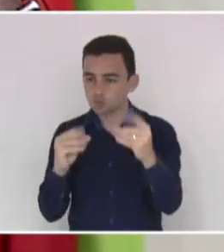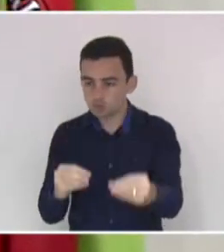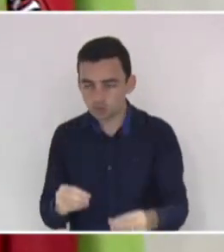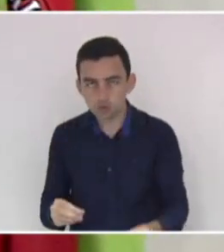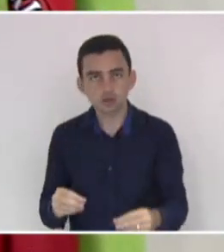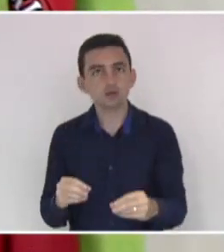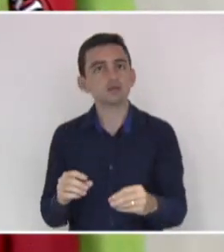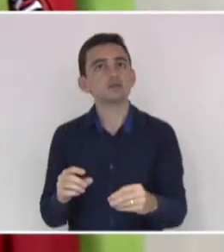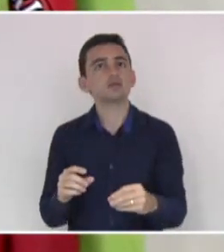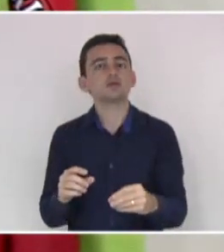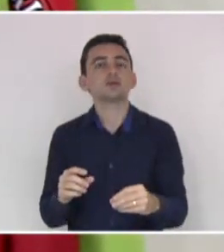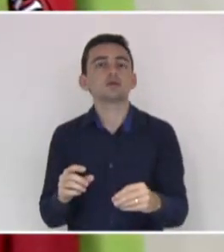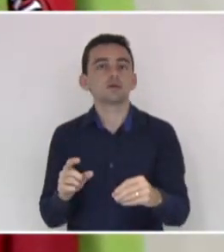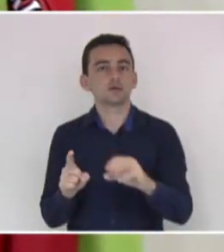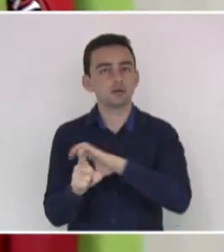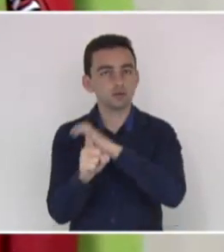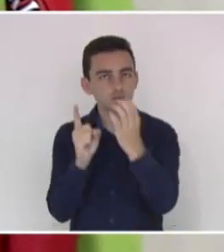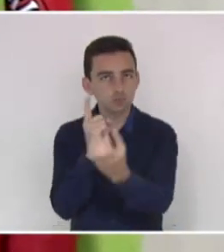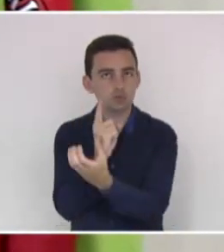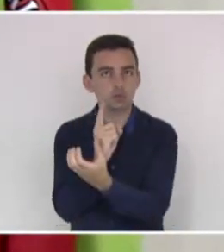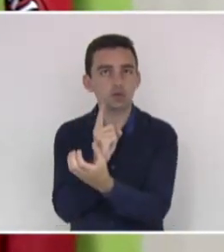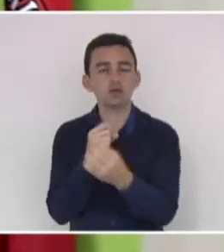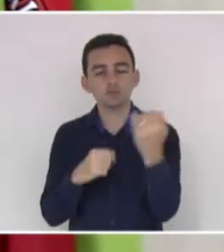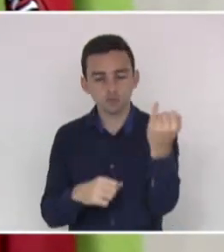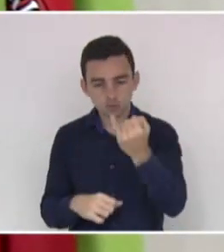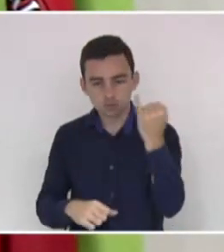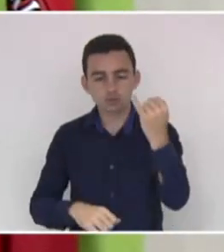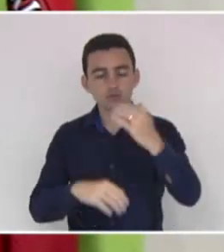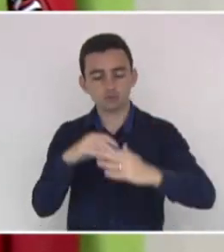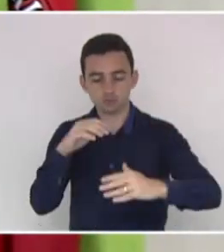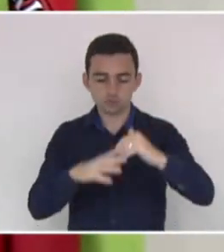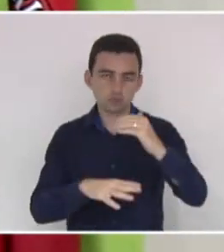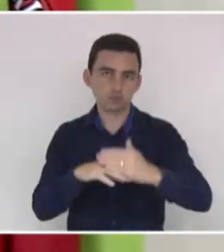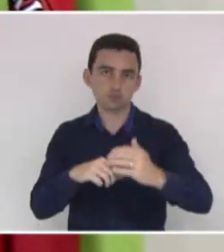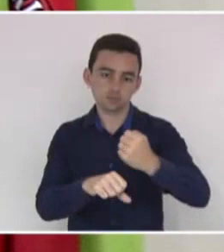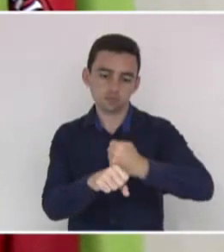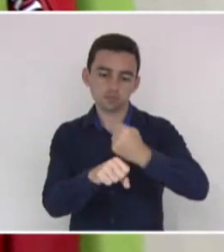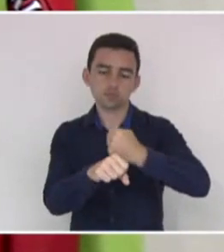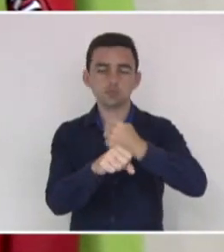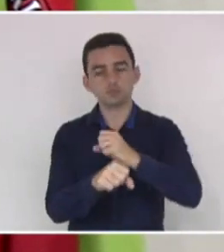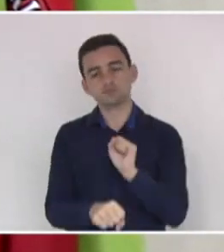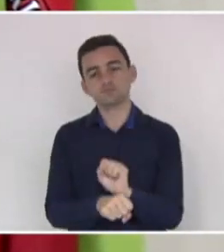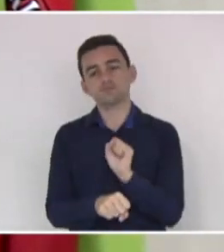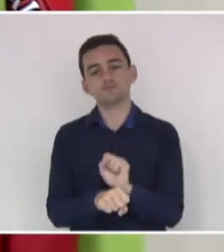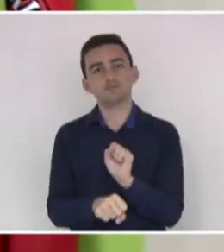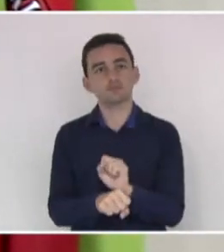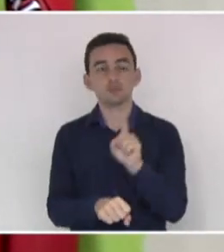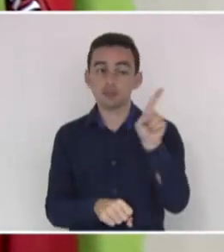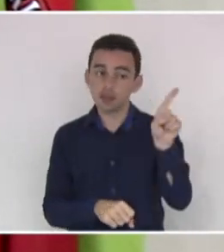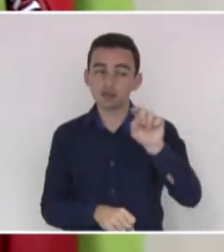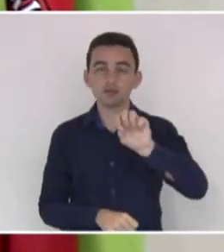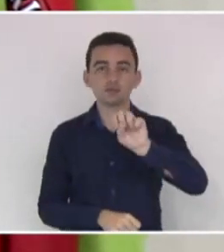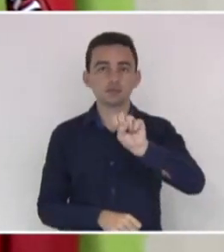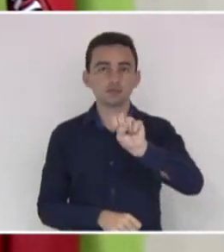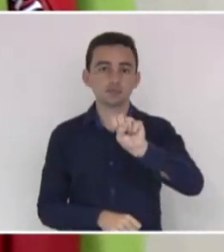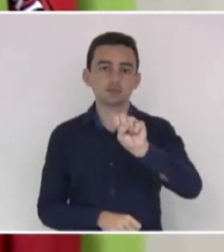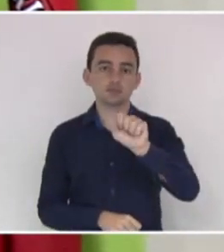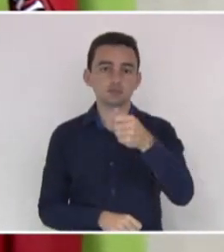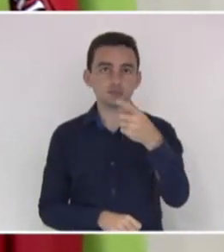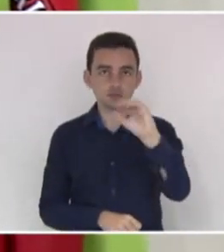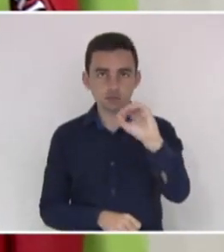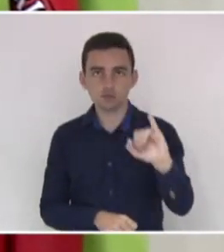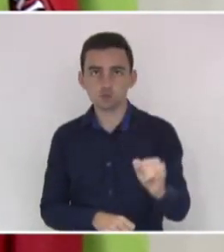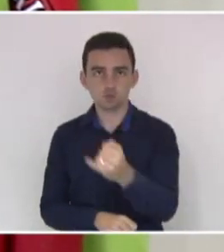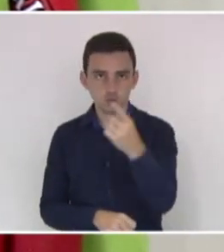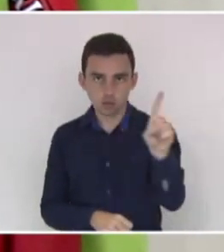comunidade. E isso é uma obra muito importante, já esperada há muito tempo em São João Batista. E, juntamente,